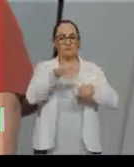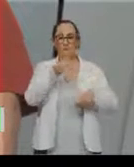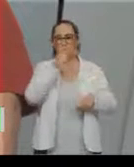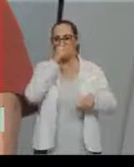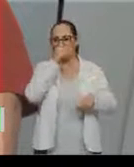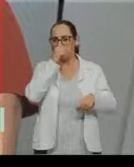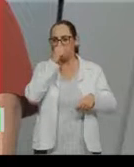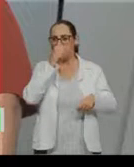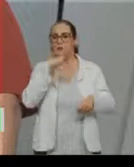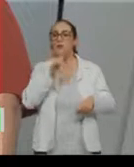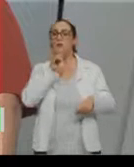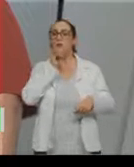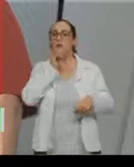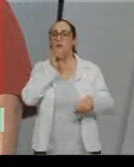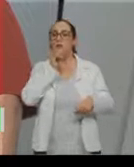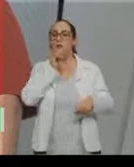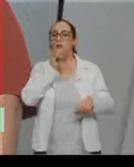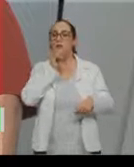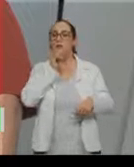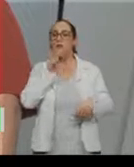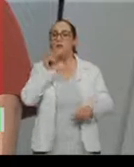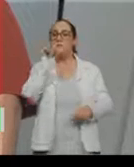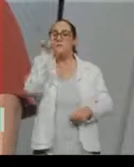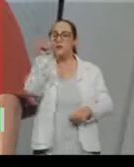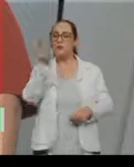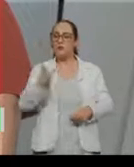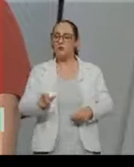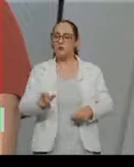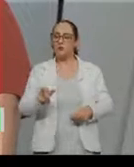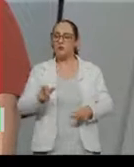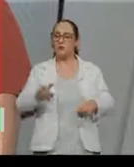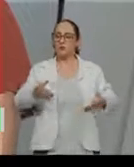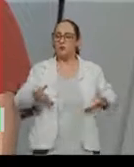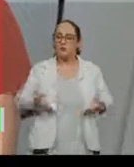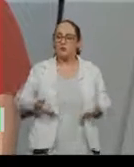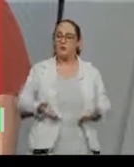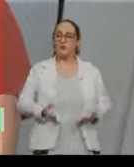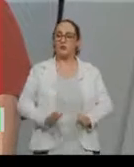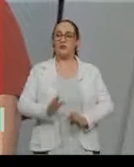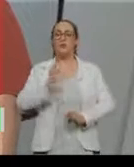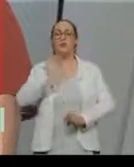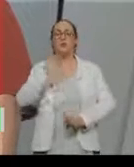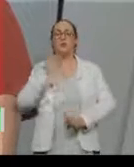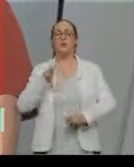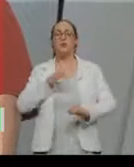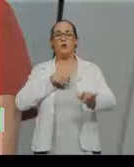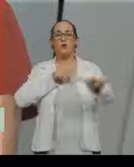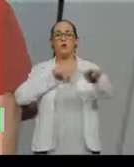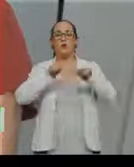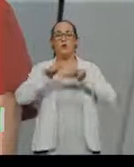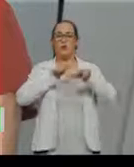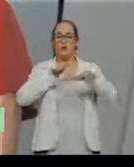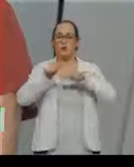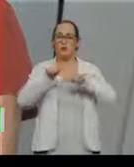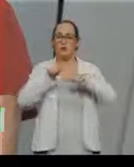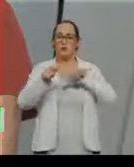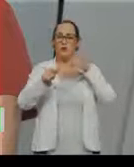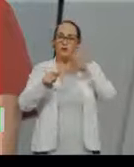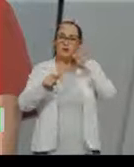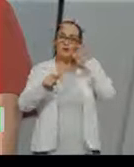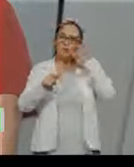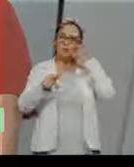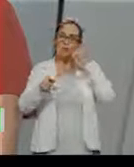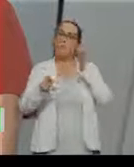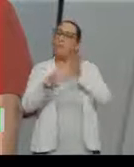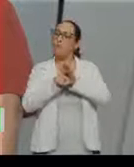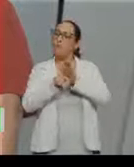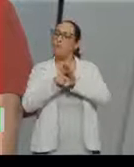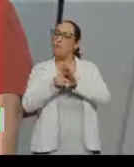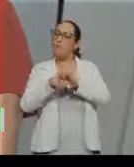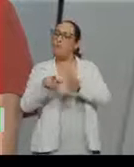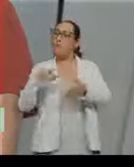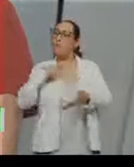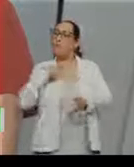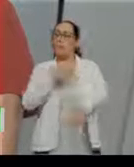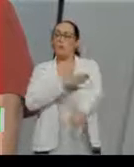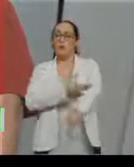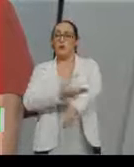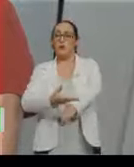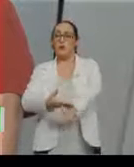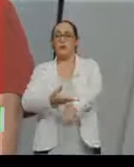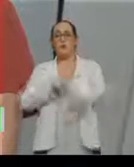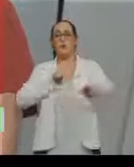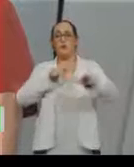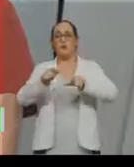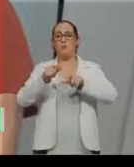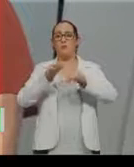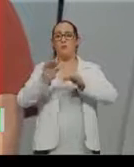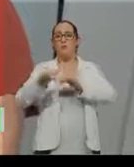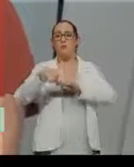o nativo que reside na missão, ele tem o hábito de trabalhar por excedente. Então, ele já vai